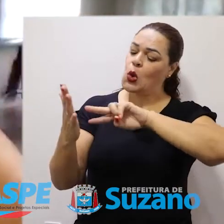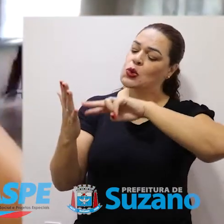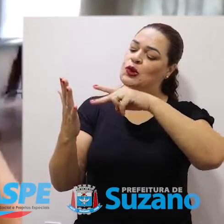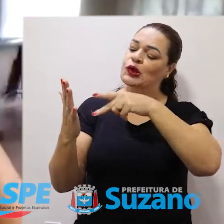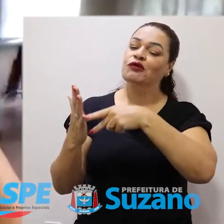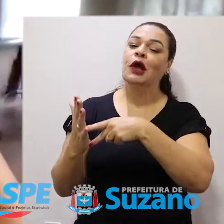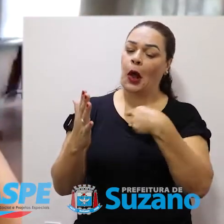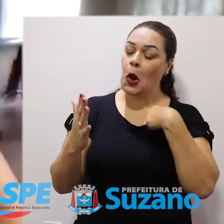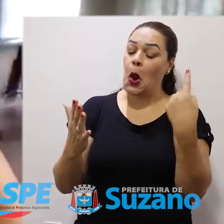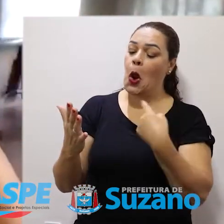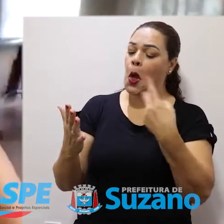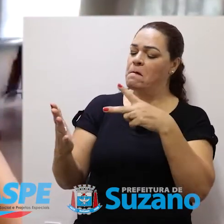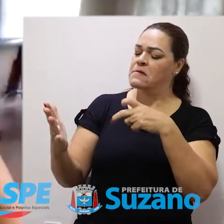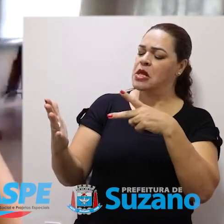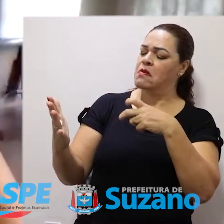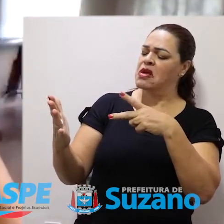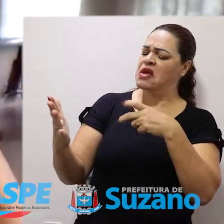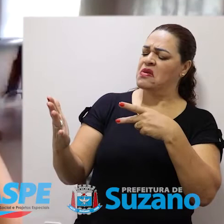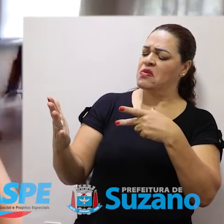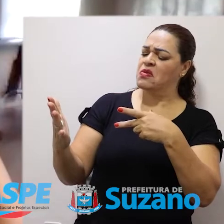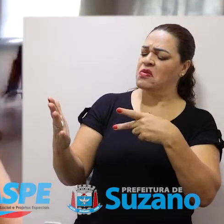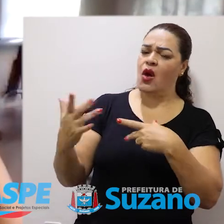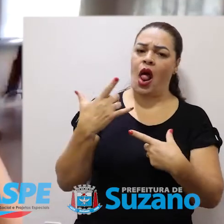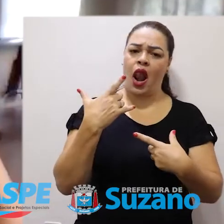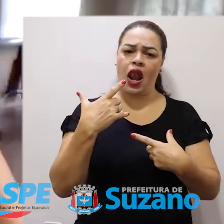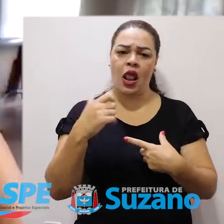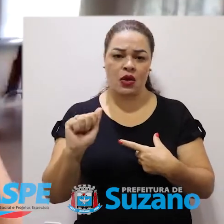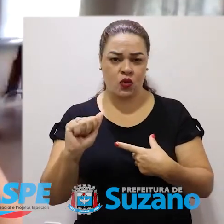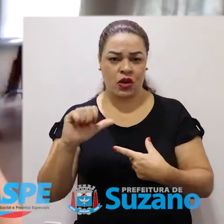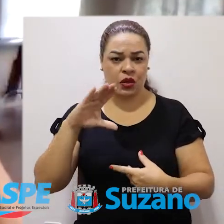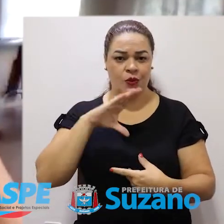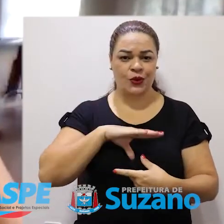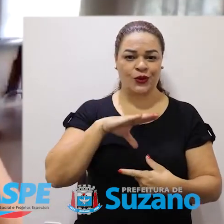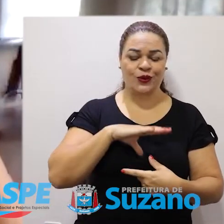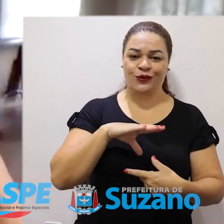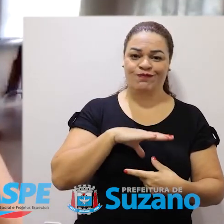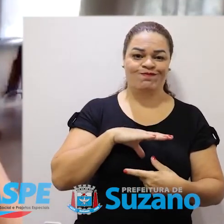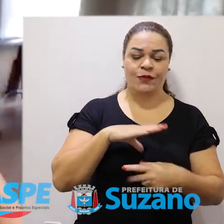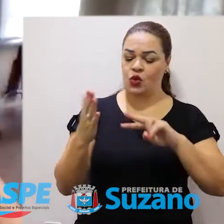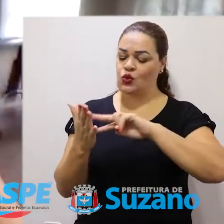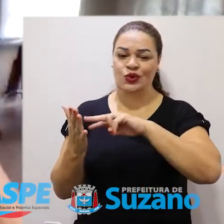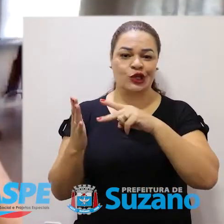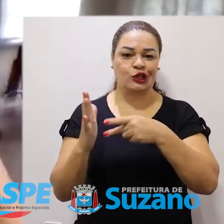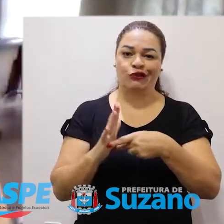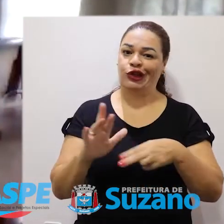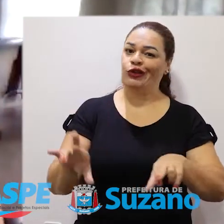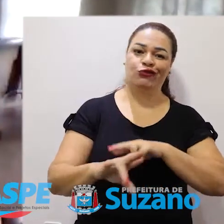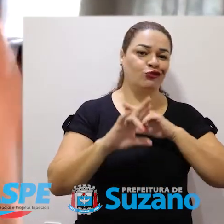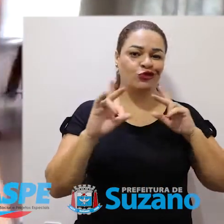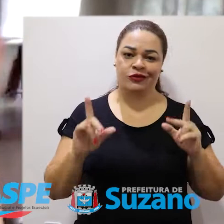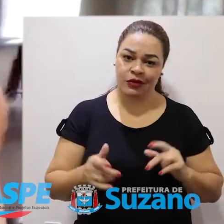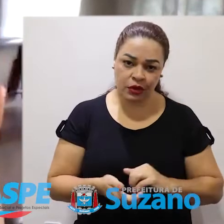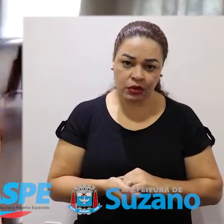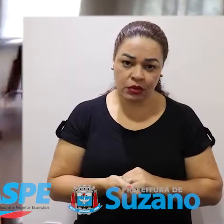significa, o que a gente percebe? Que se a gente usar o termo língua em português, não vai dar o mesmo significado do que o texto todo está